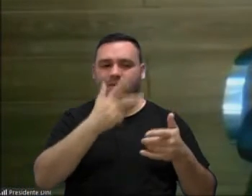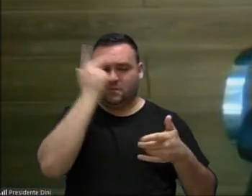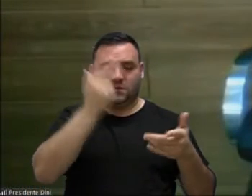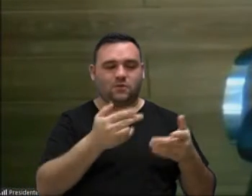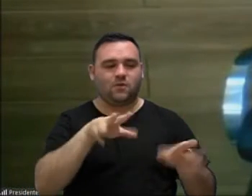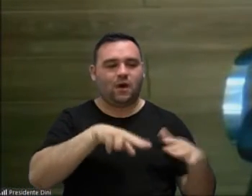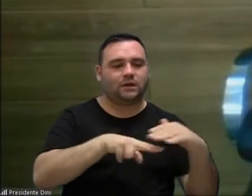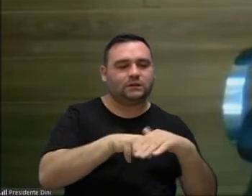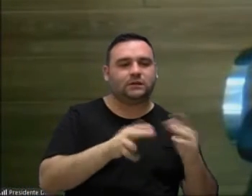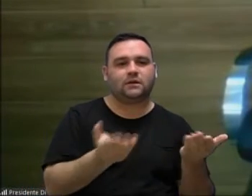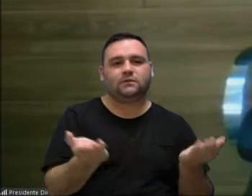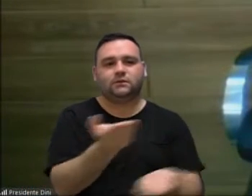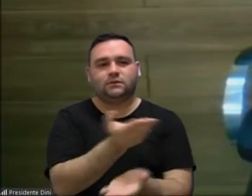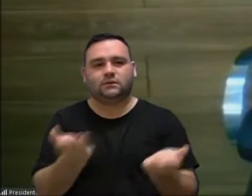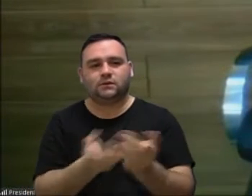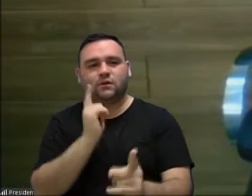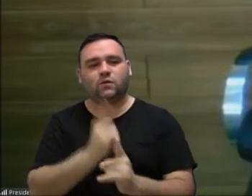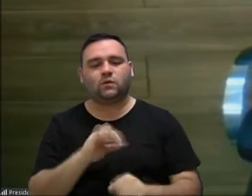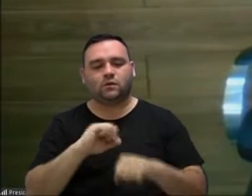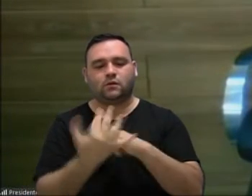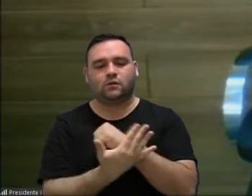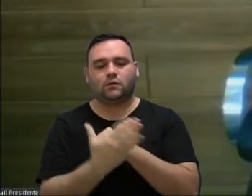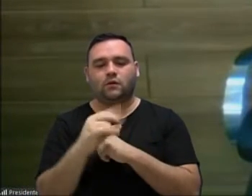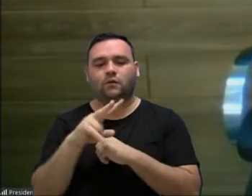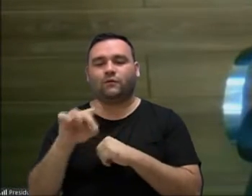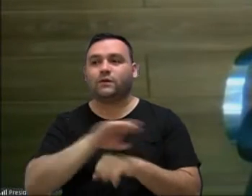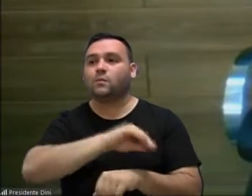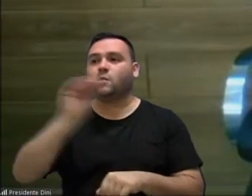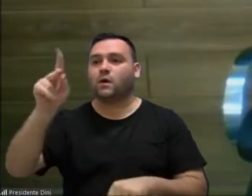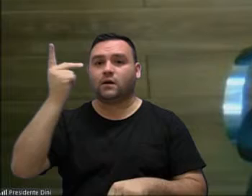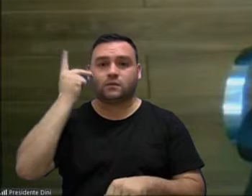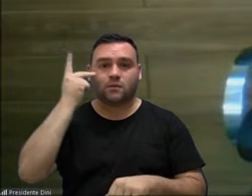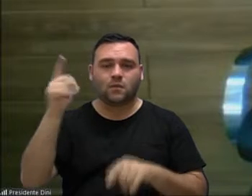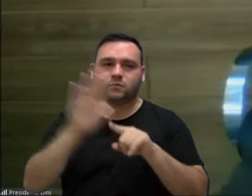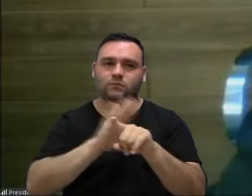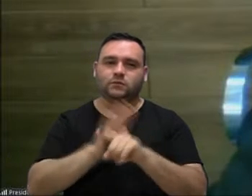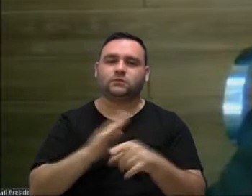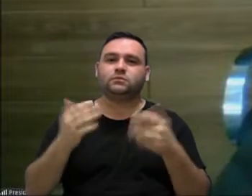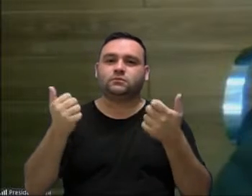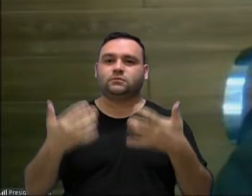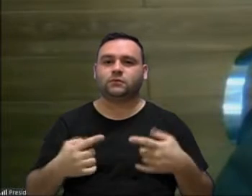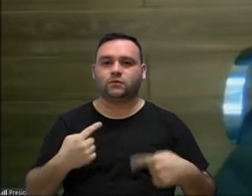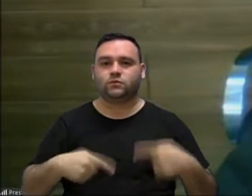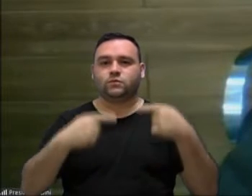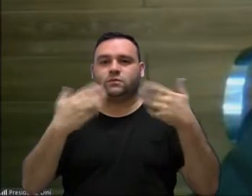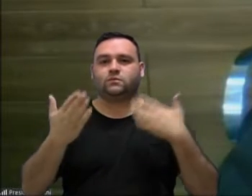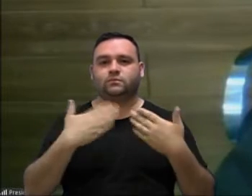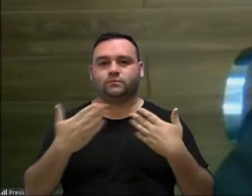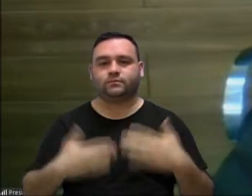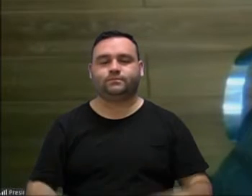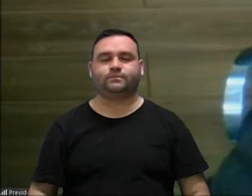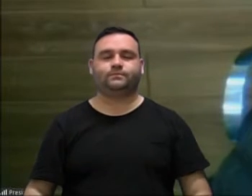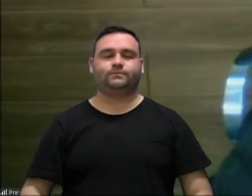pacientes diagnosticados com Covid para São Paulo. em discussão, tem a palavra, vereador?